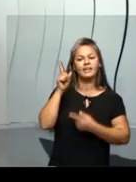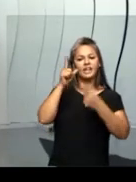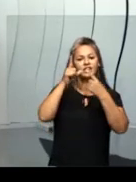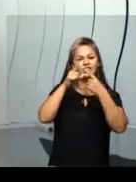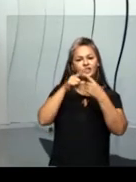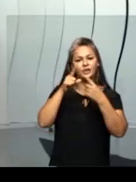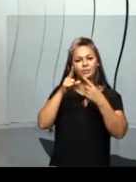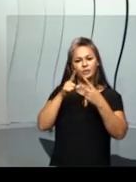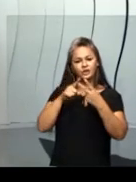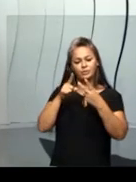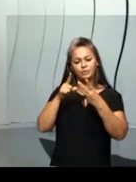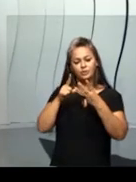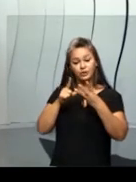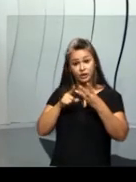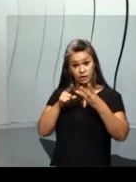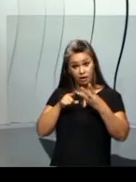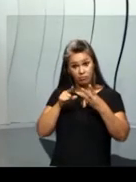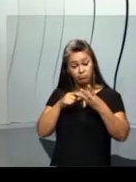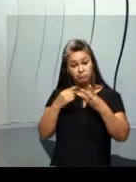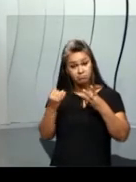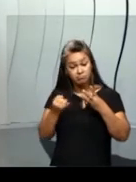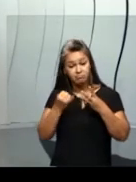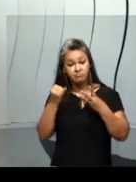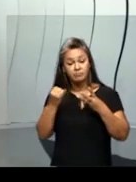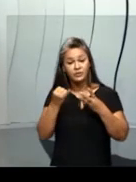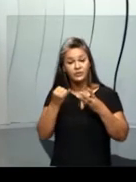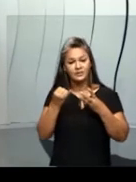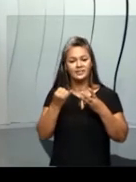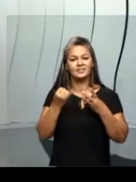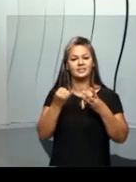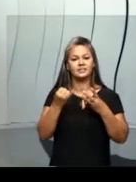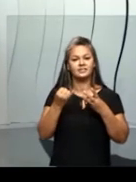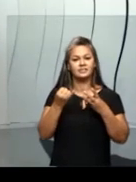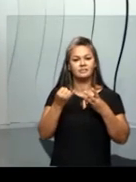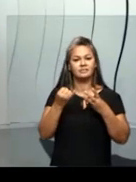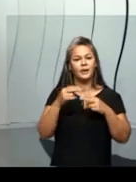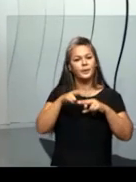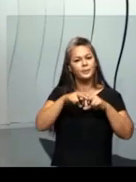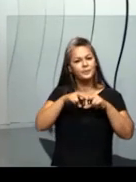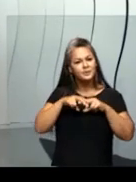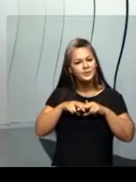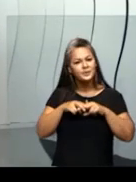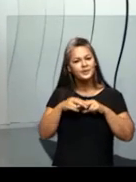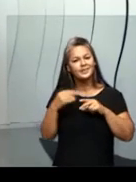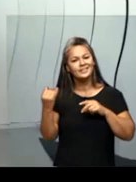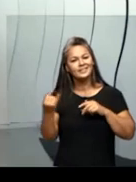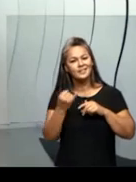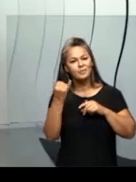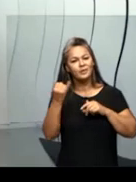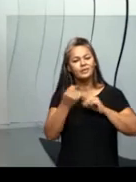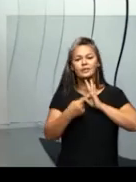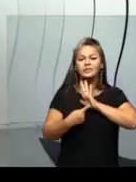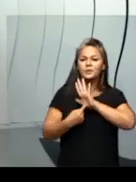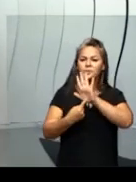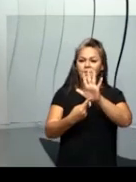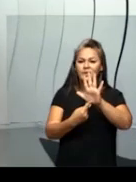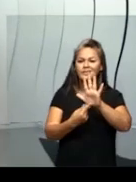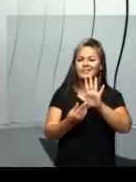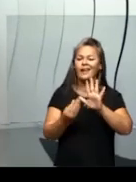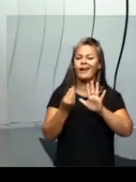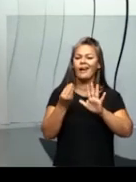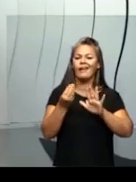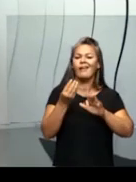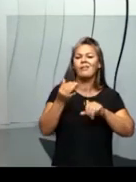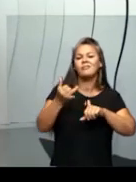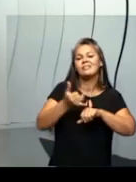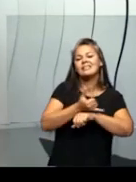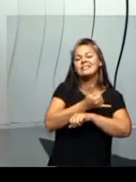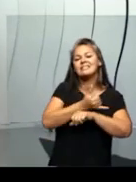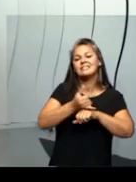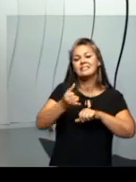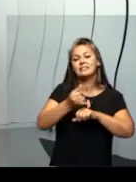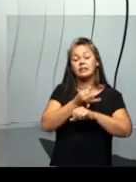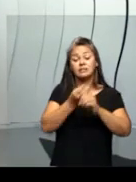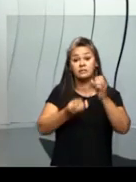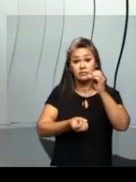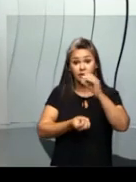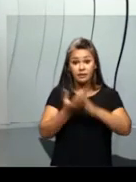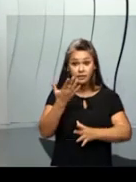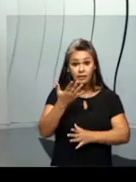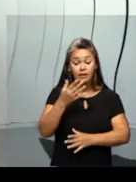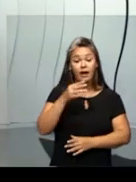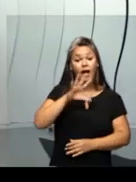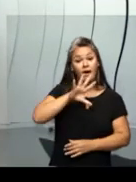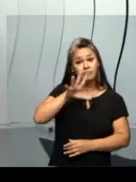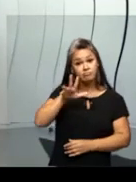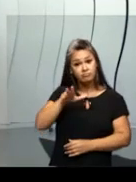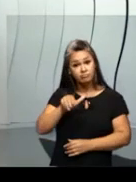essas projeções, como elas são construídas e a importância delas para a cartografia. Então, por isso que a gente sempre é bom frisar.